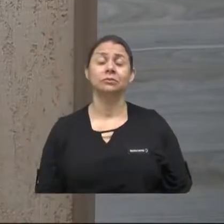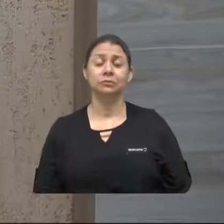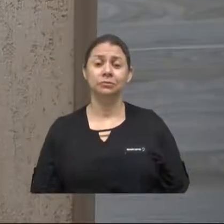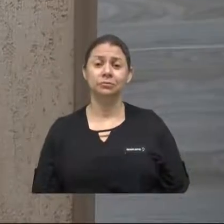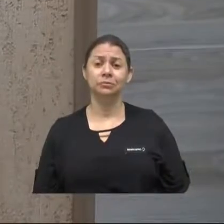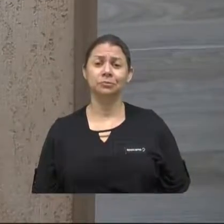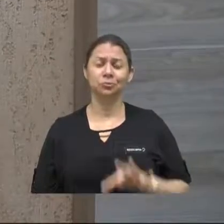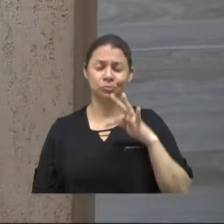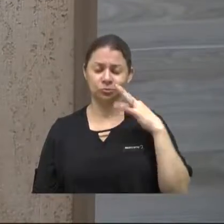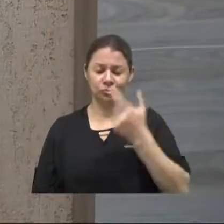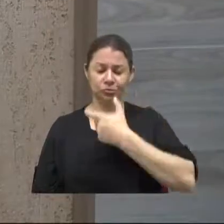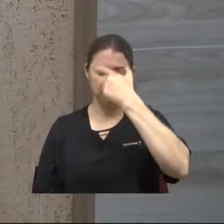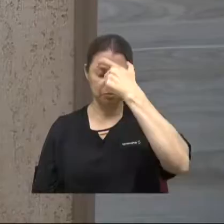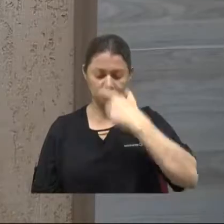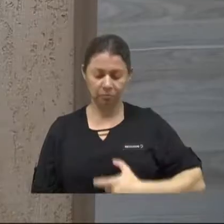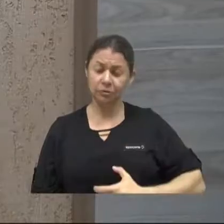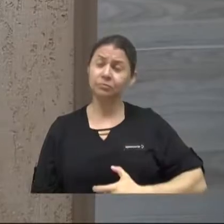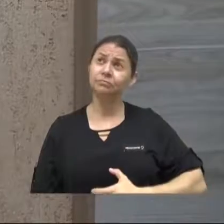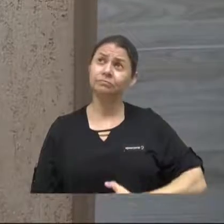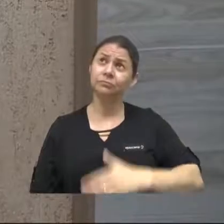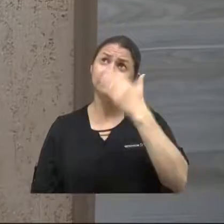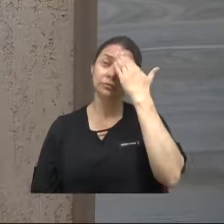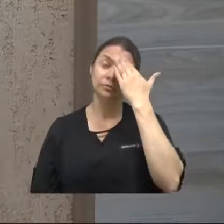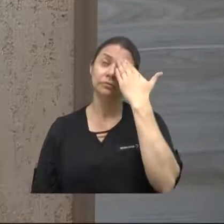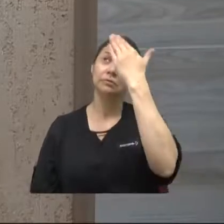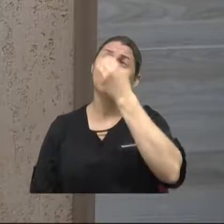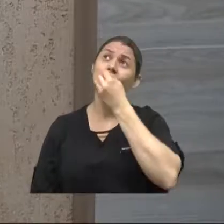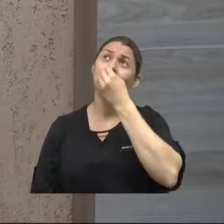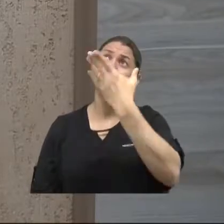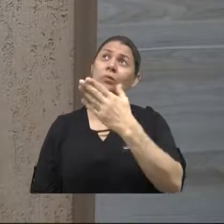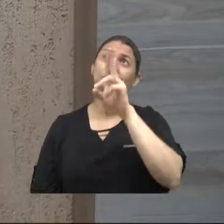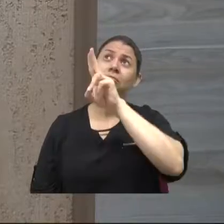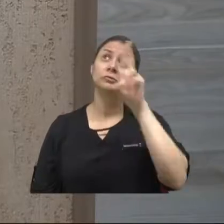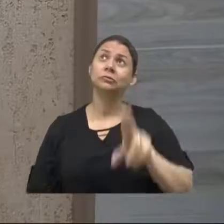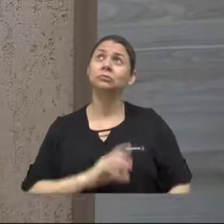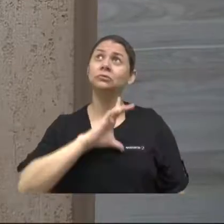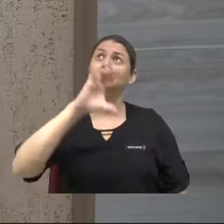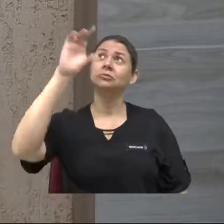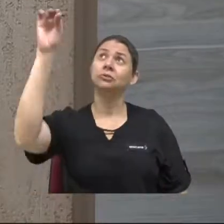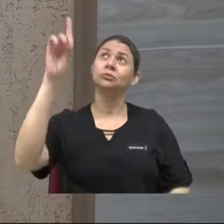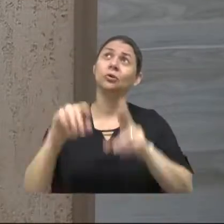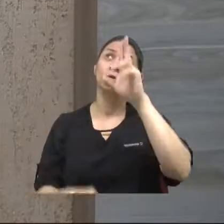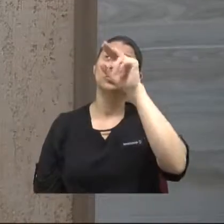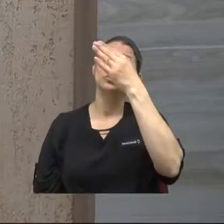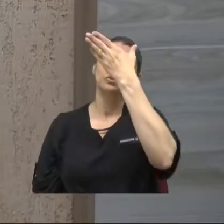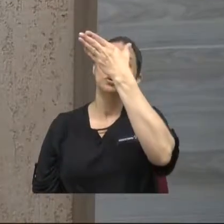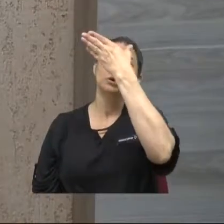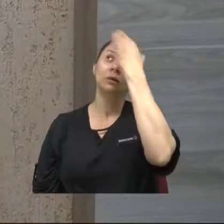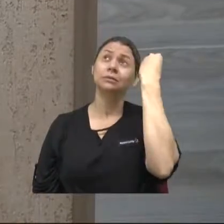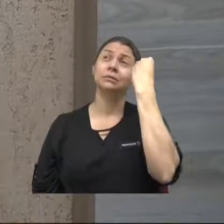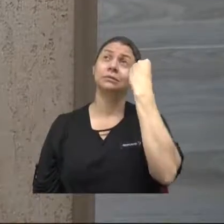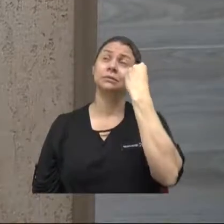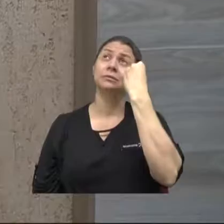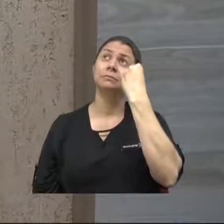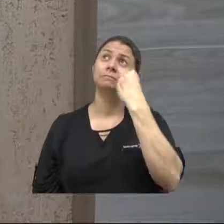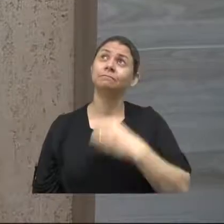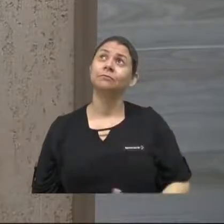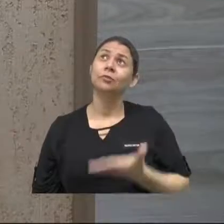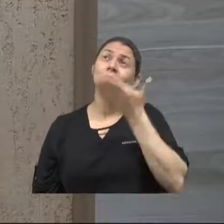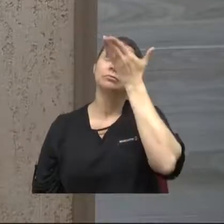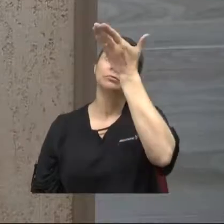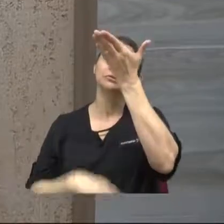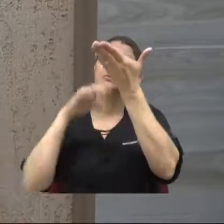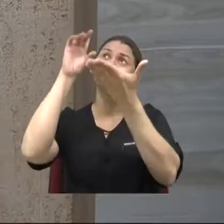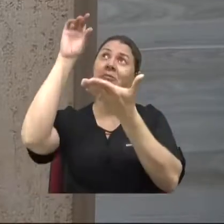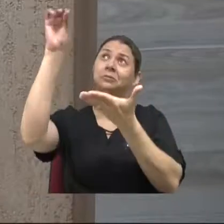mim, bendiga o seu santo nome. Bendize a minha alma ao Senhor e não te esqueças de nenhum de seus benefícios. É Ele